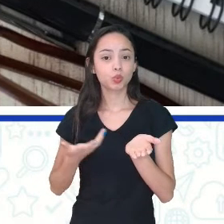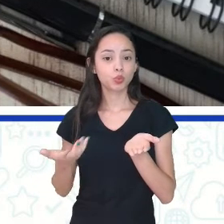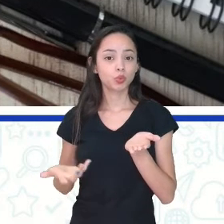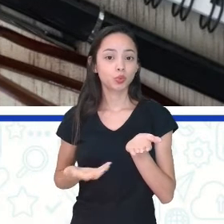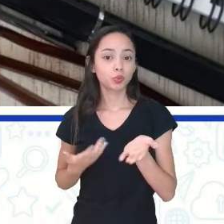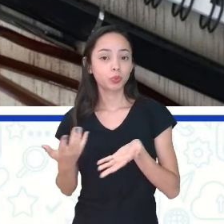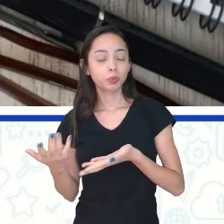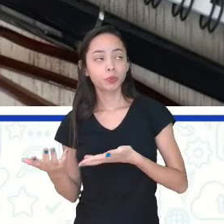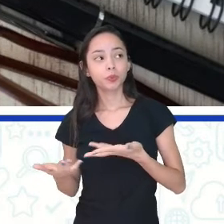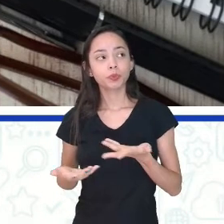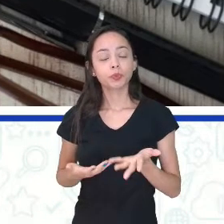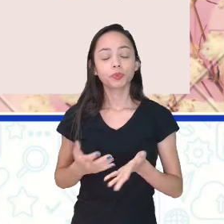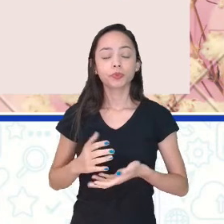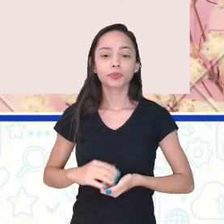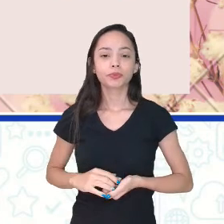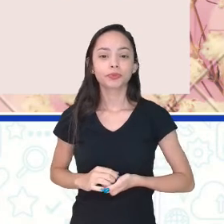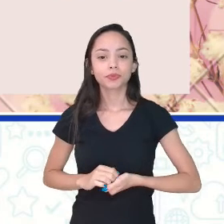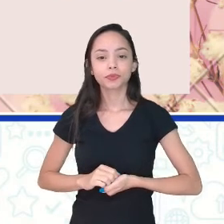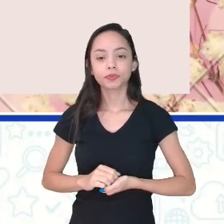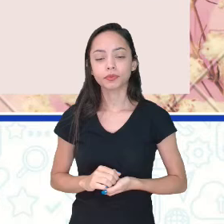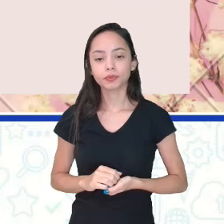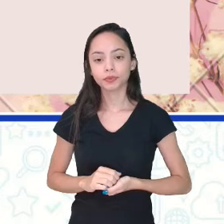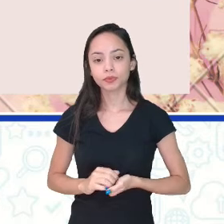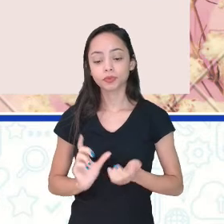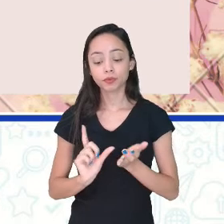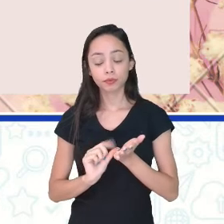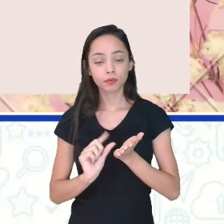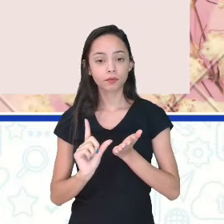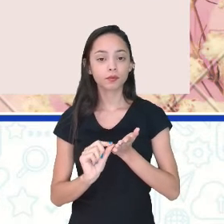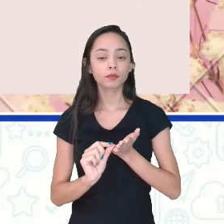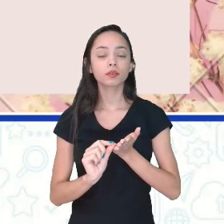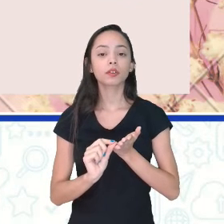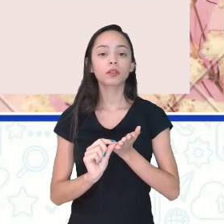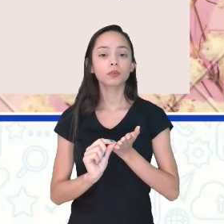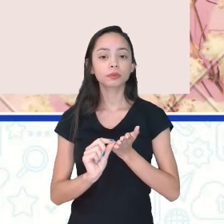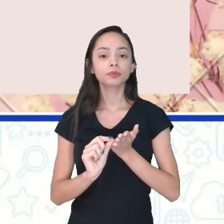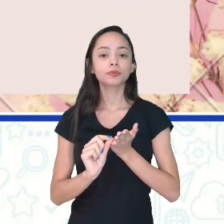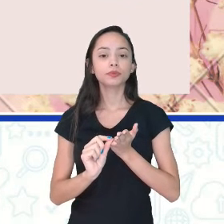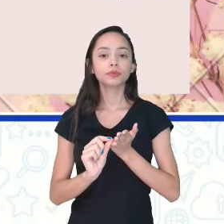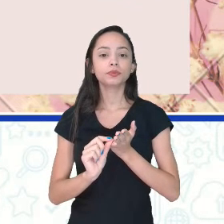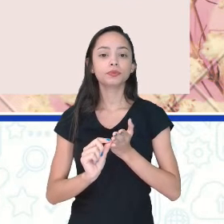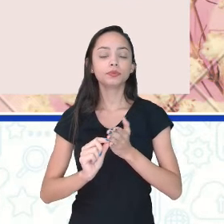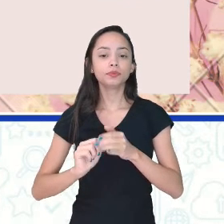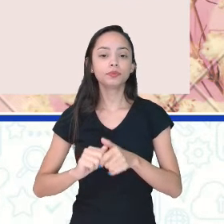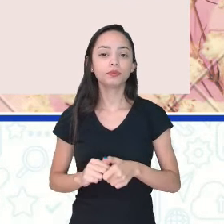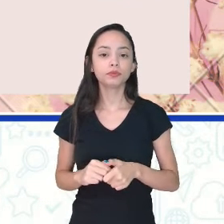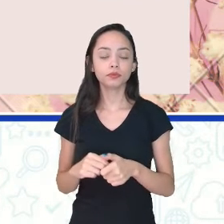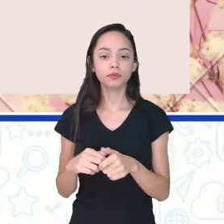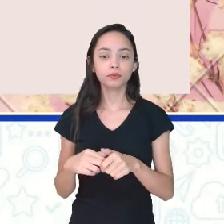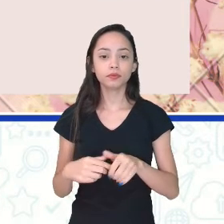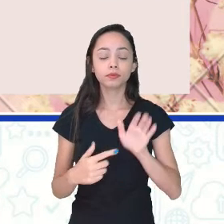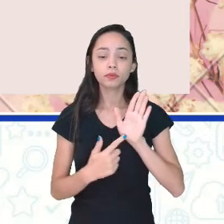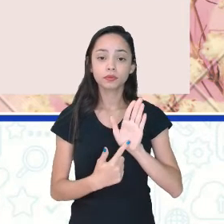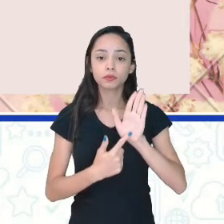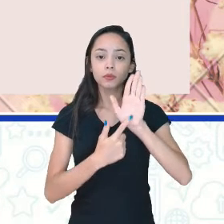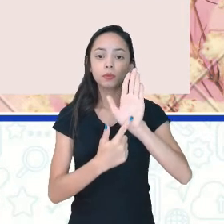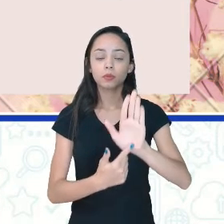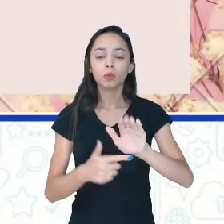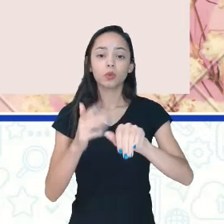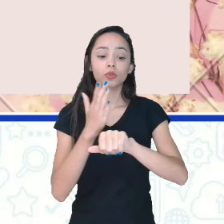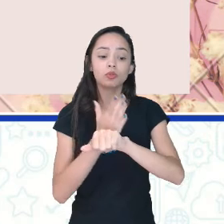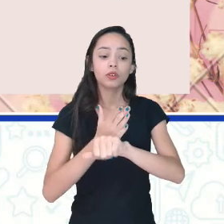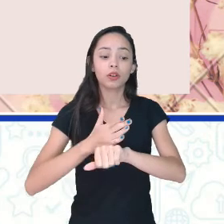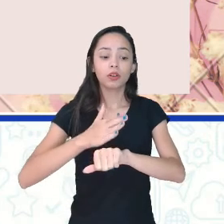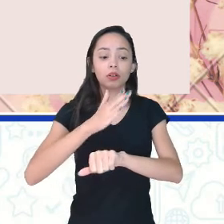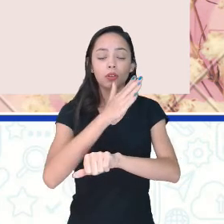E aí, pessoal, o artigo? O artigo costuma anteceder, ou seja, aparecer antes,